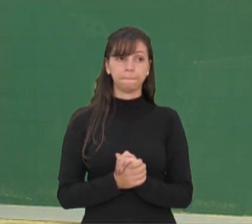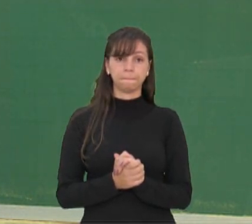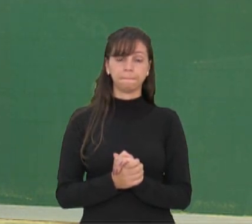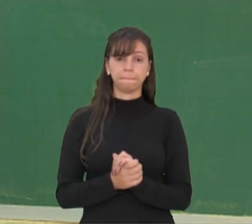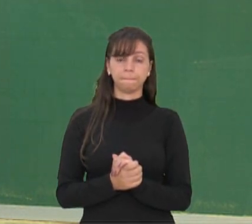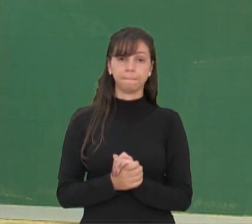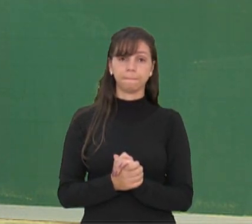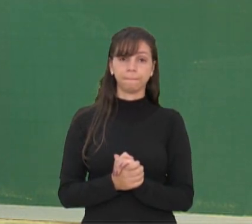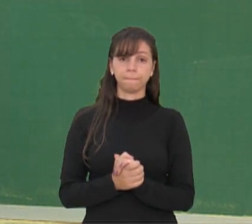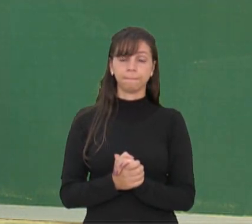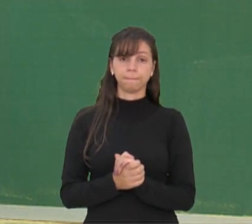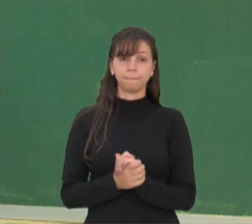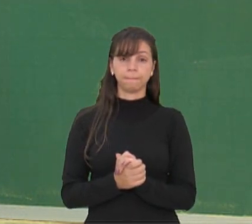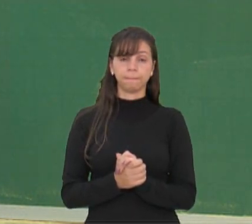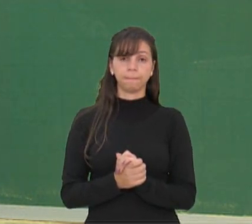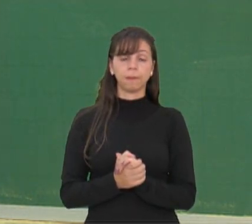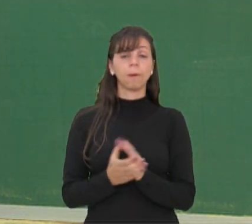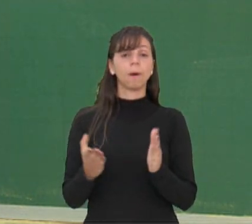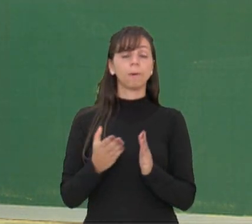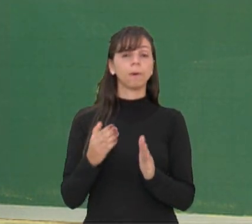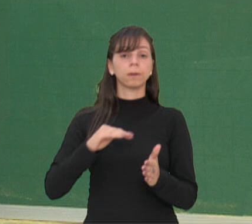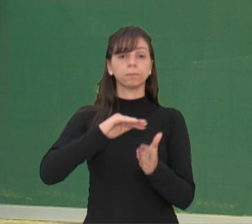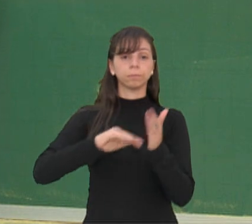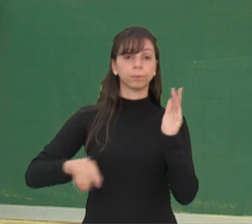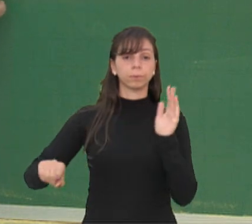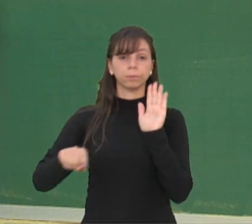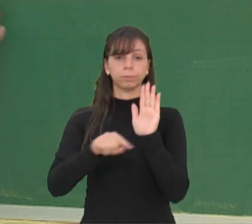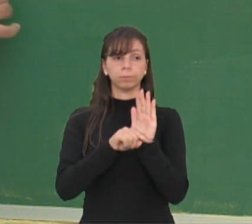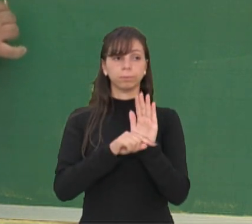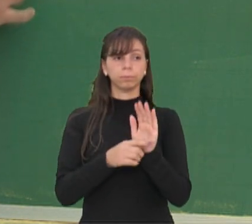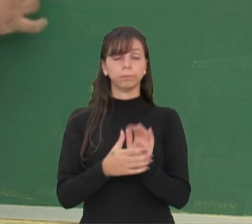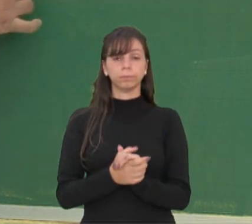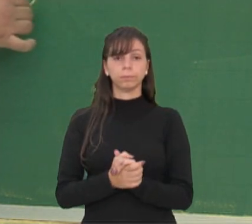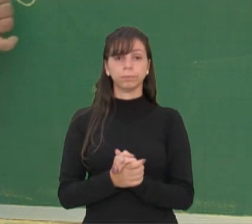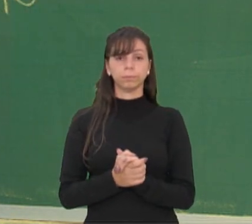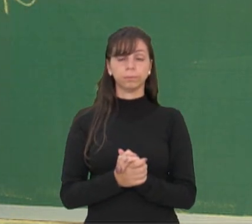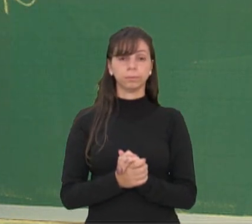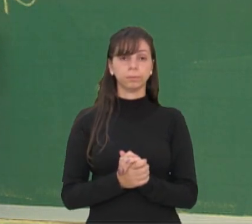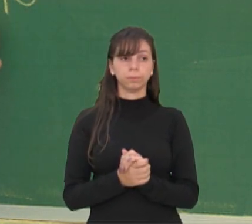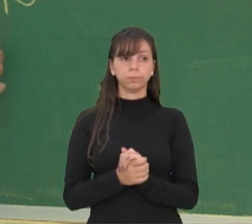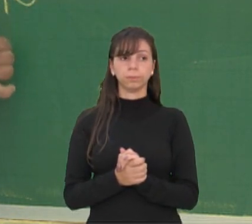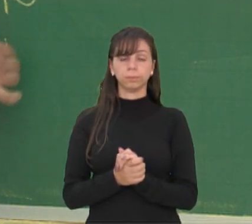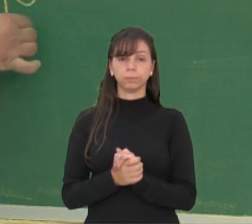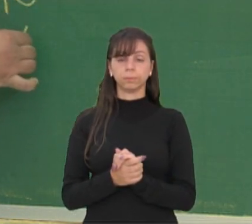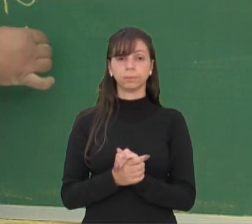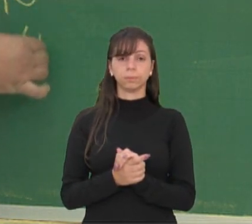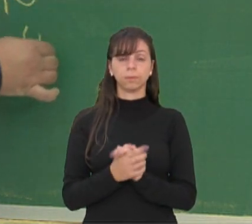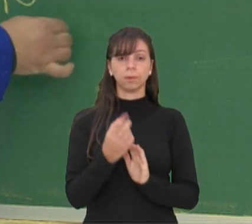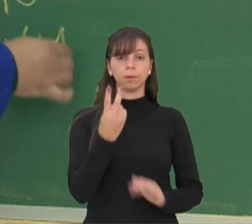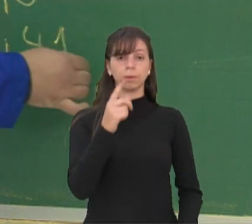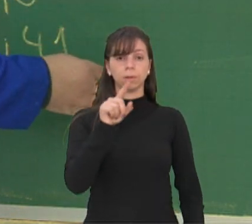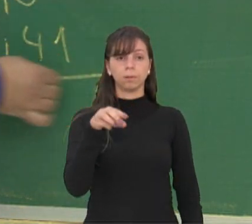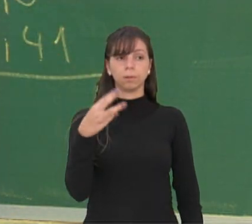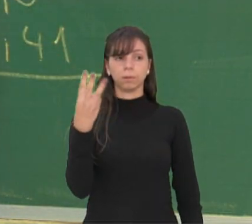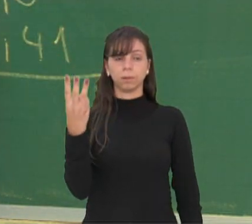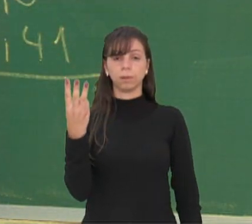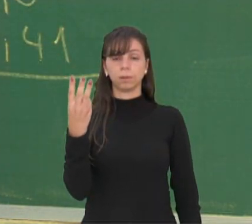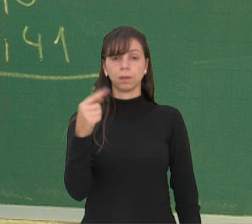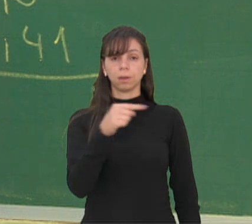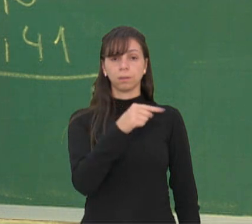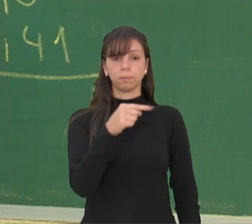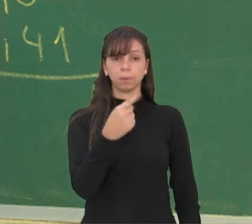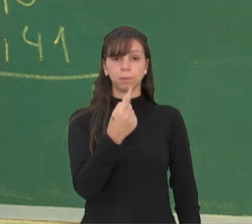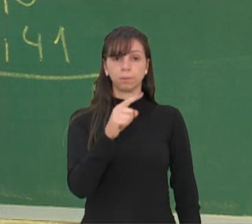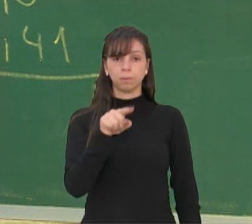O que me resta fazer agora? Fazer a subtração. 2,3 menos 1,41.